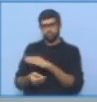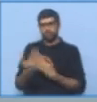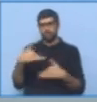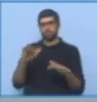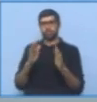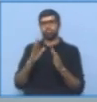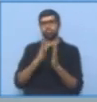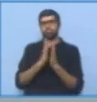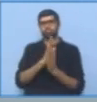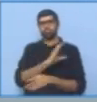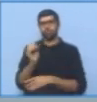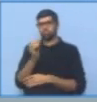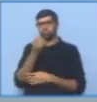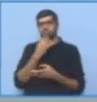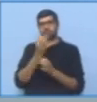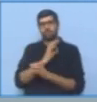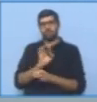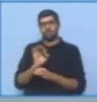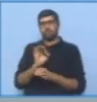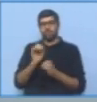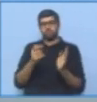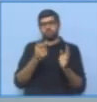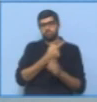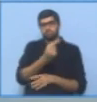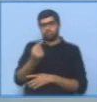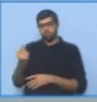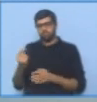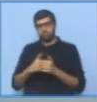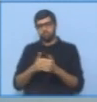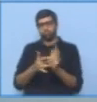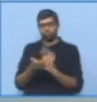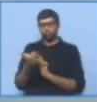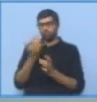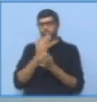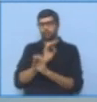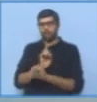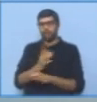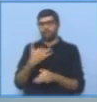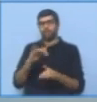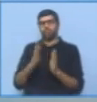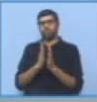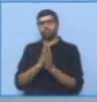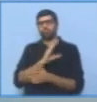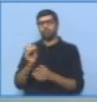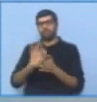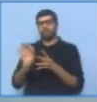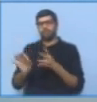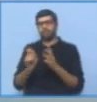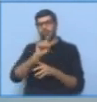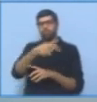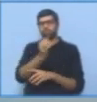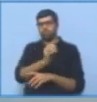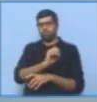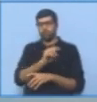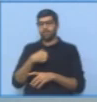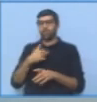João é brilhante, obviamente, cada um dos evangelistas à sua medida é brilhante, mas São João tem características que outros não têm. E o facto de